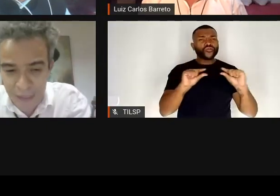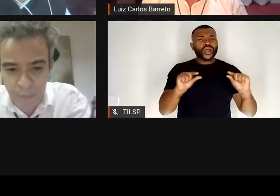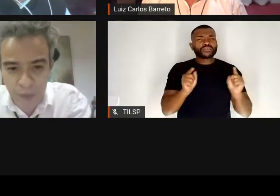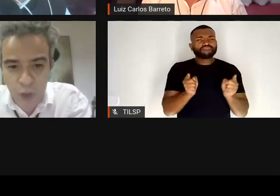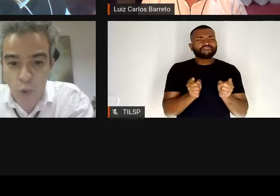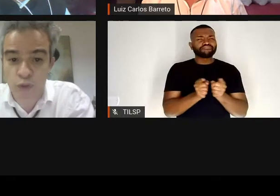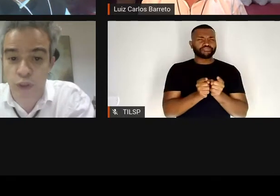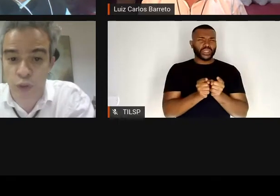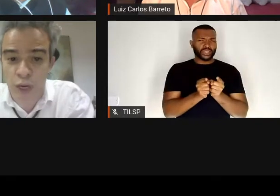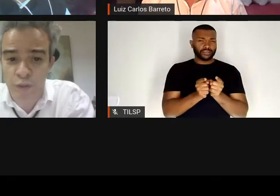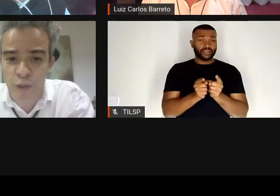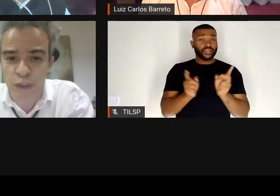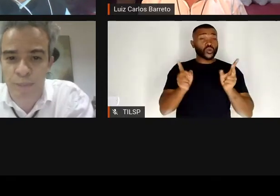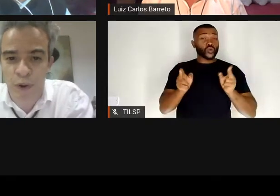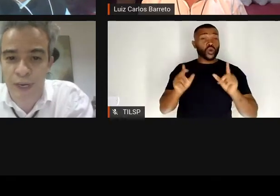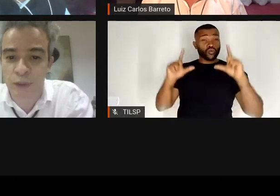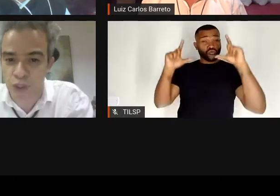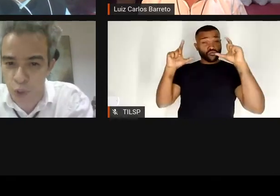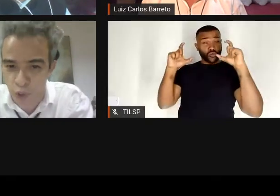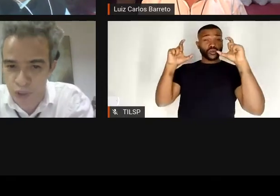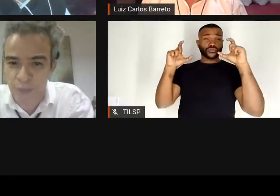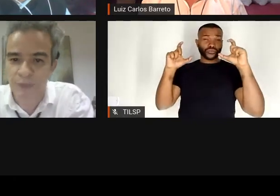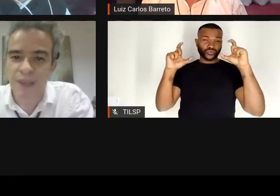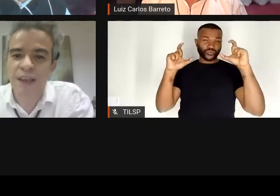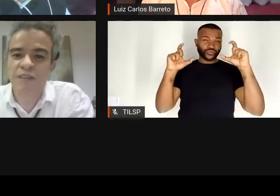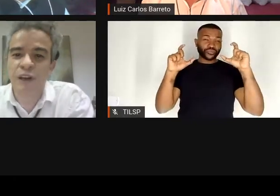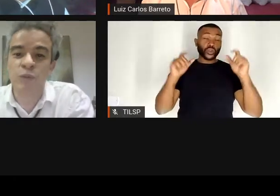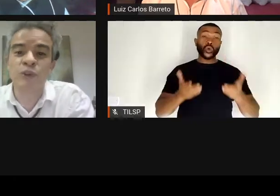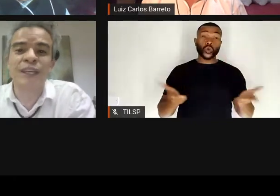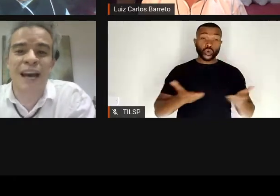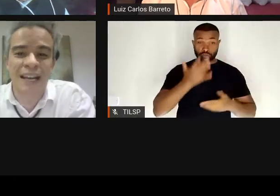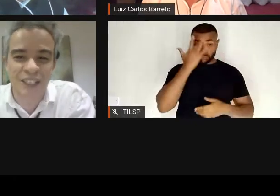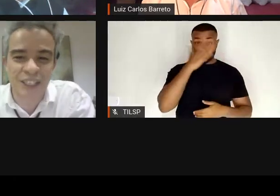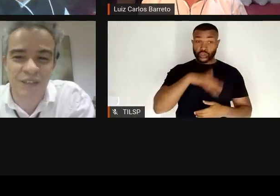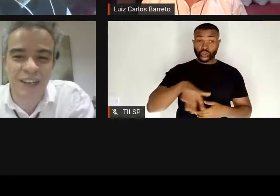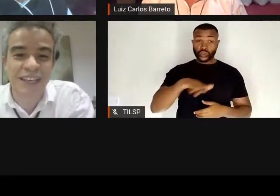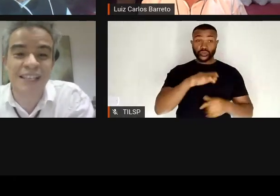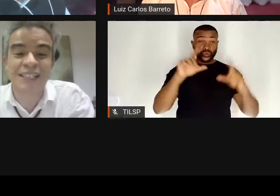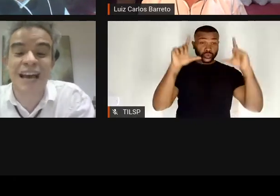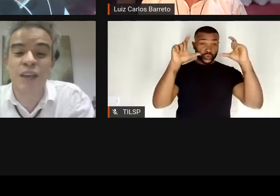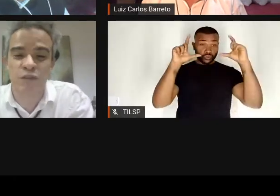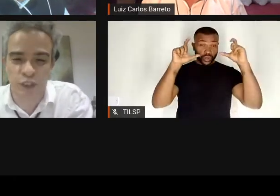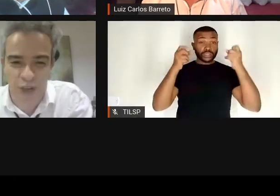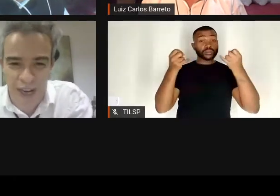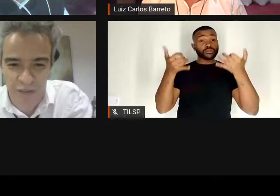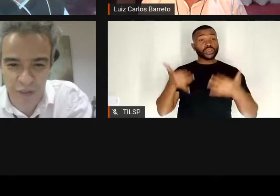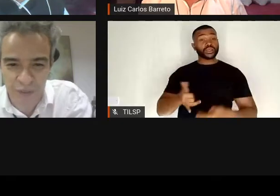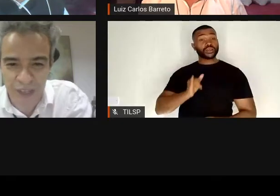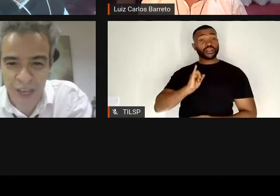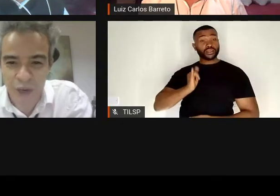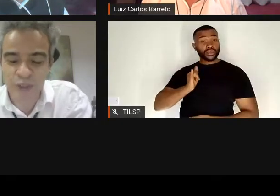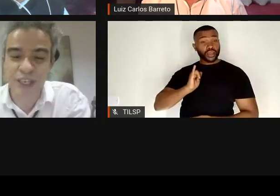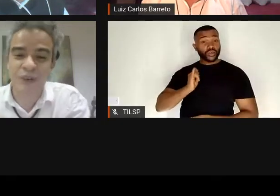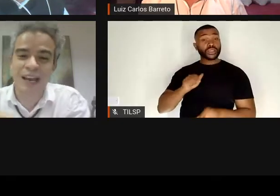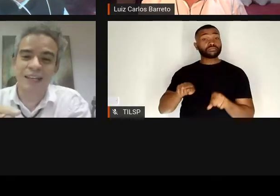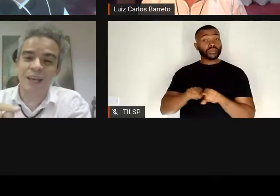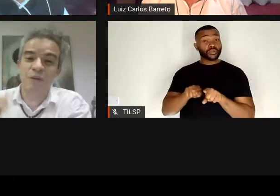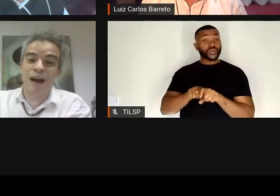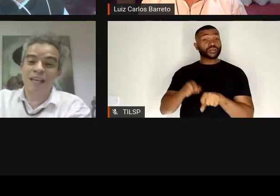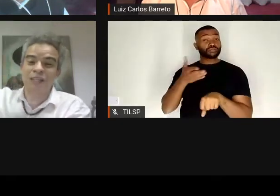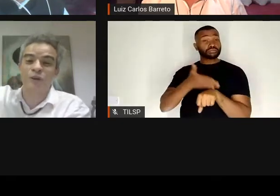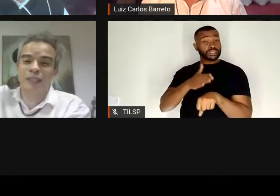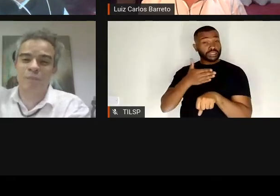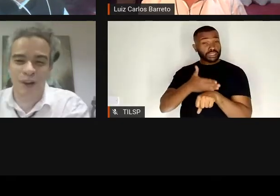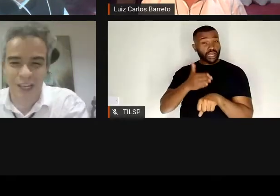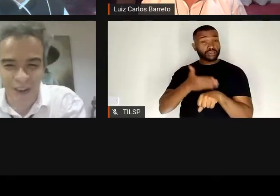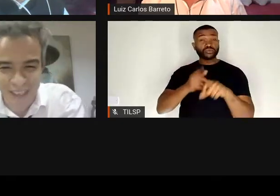de um clique. Os fotógrafos contemporâneos de hoje falam muito em narrativa e ensaio fotográfico. Luciano